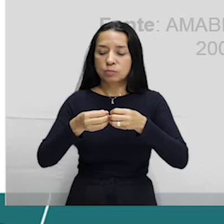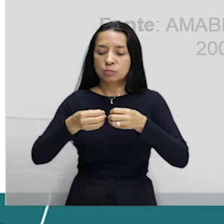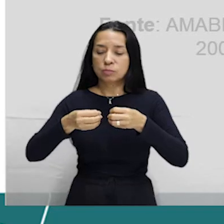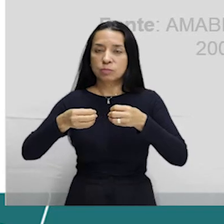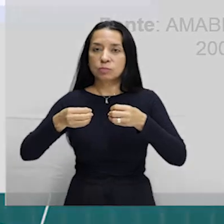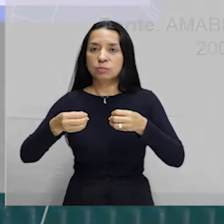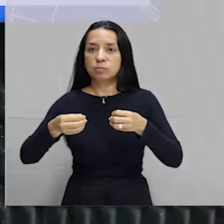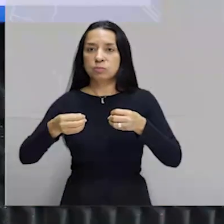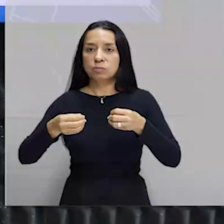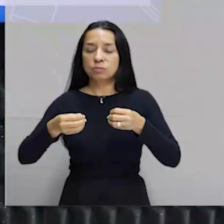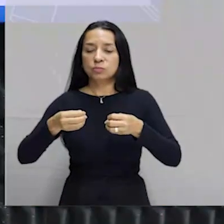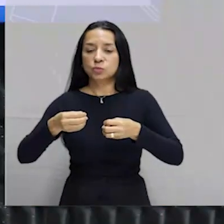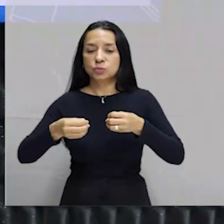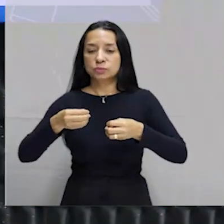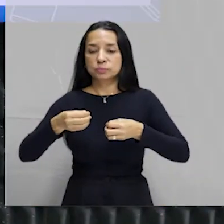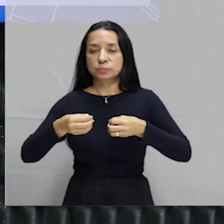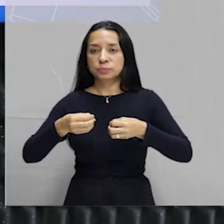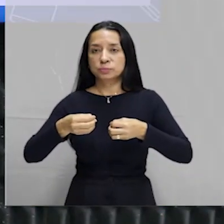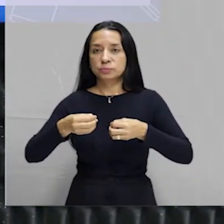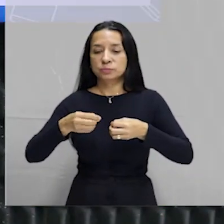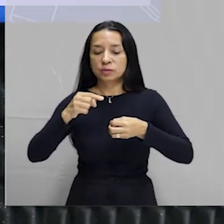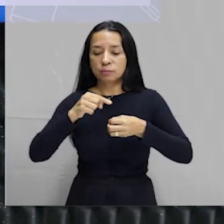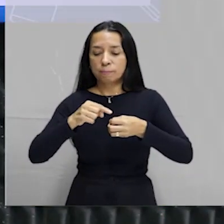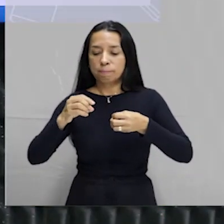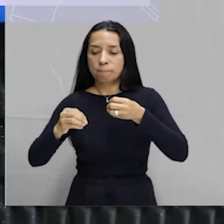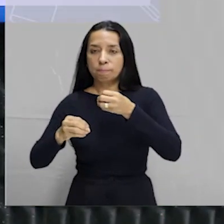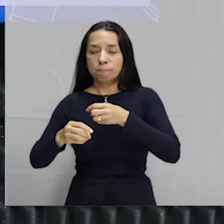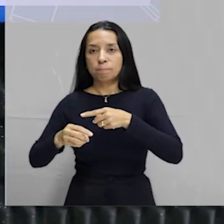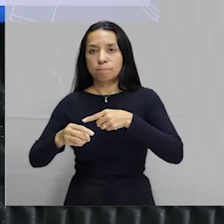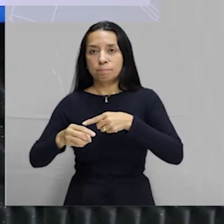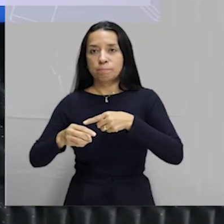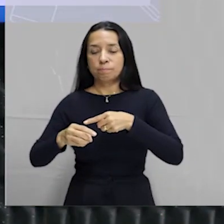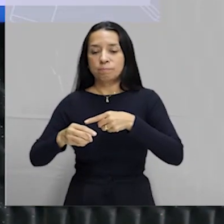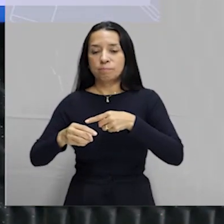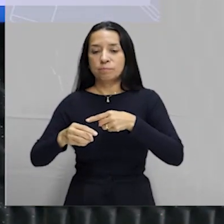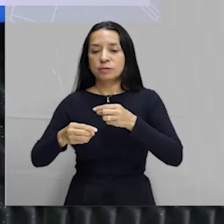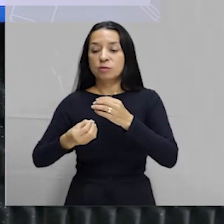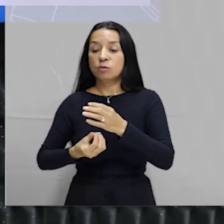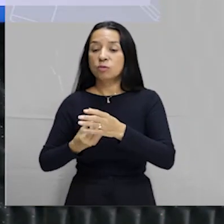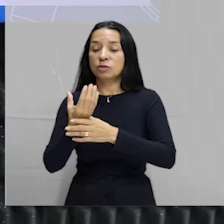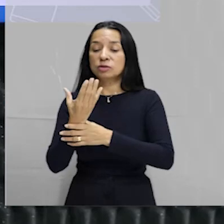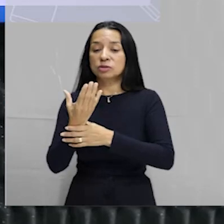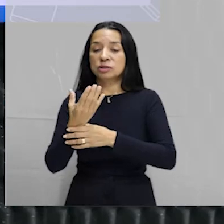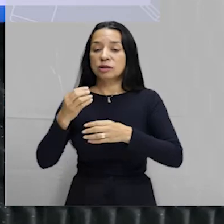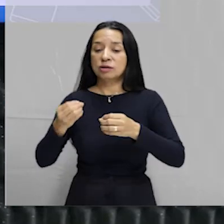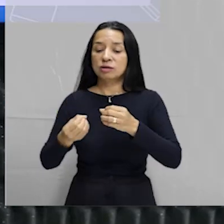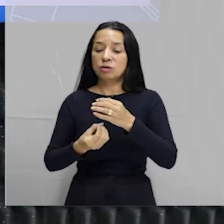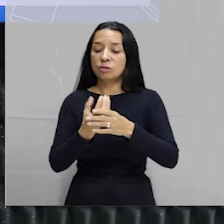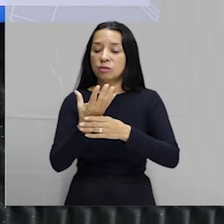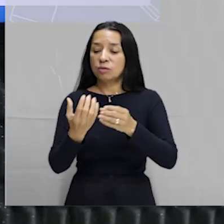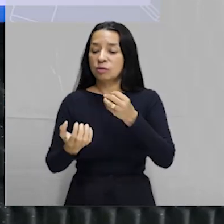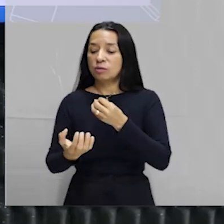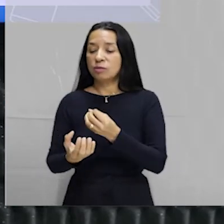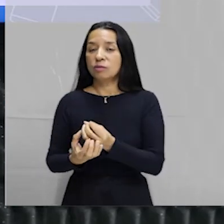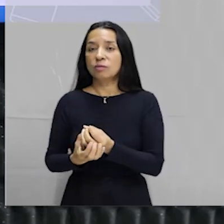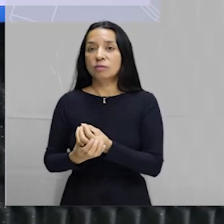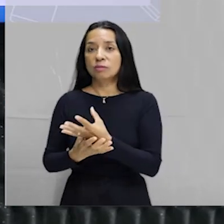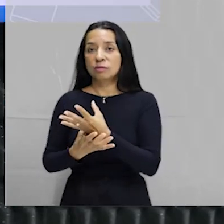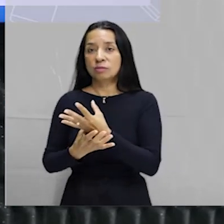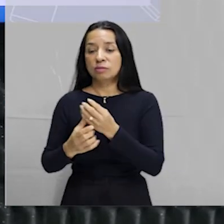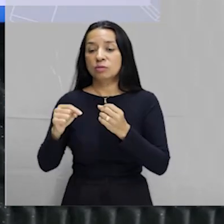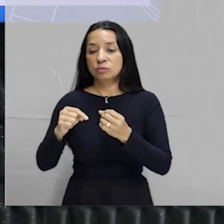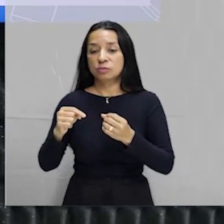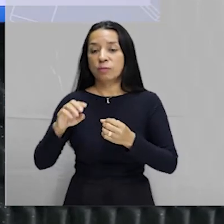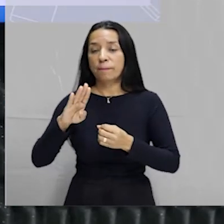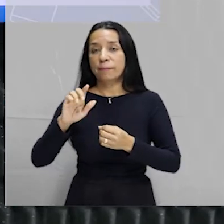formar 2 mórulas. Aí cada mórula dessa vai originar cada uma blástula. No caso